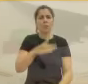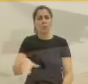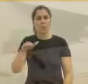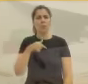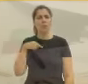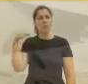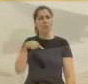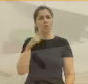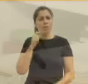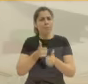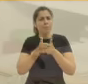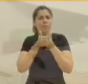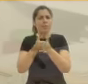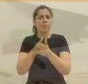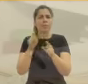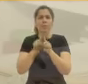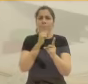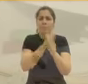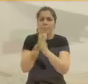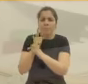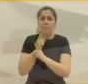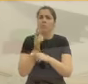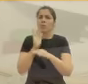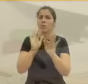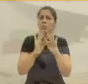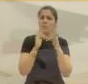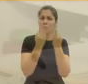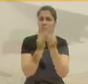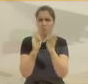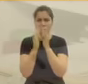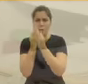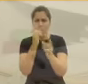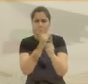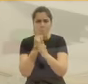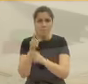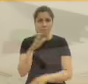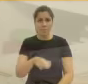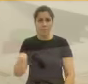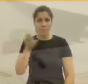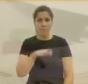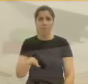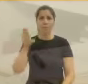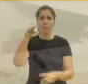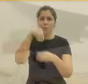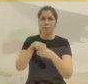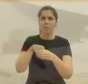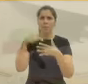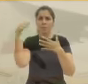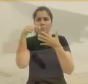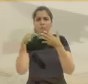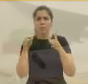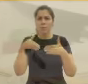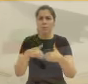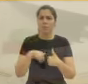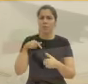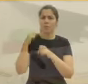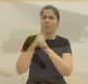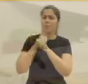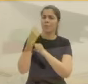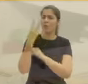venho acompanhando e diagnosticando e ajudando as famílias com o diagnóstico das crianças que estão dentro do espectro do